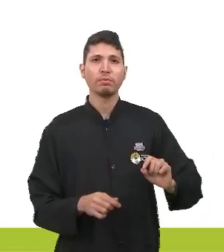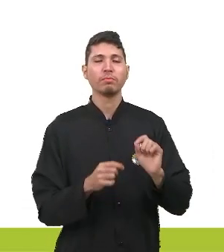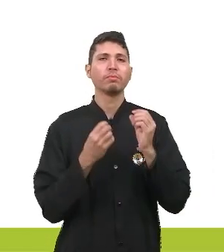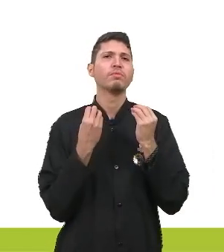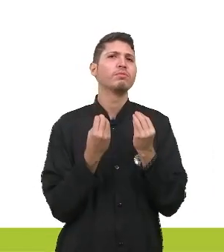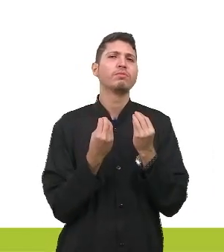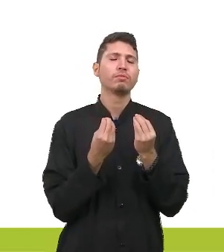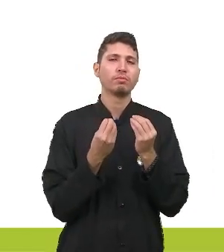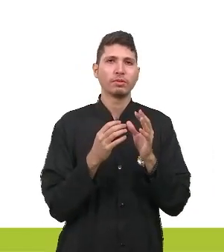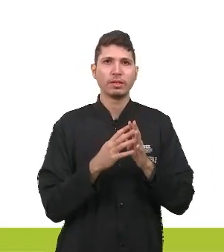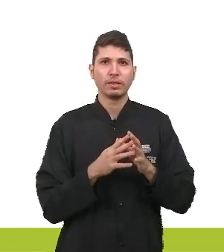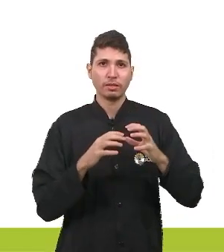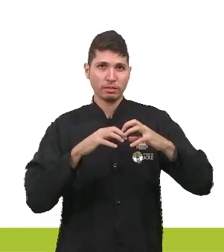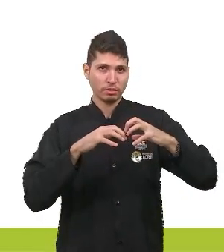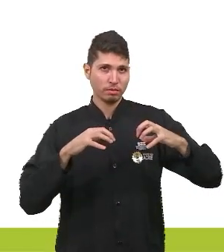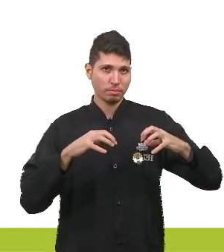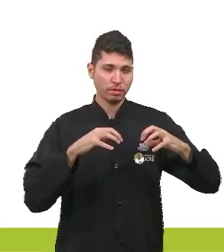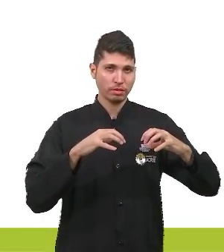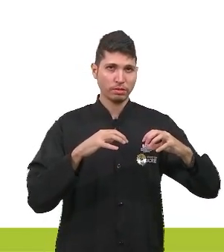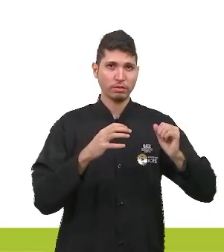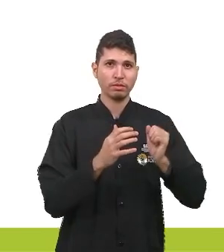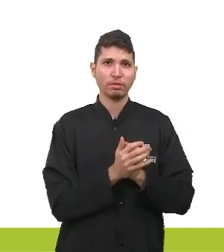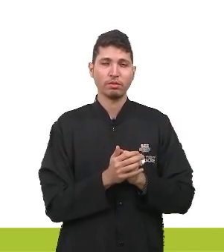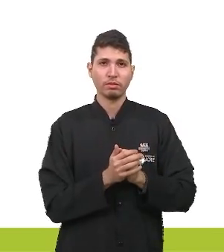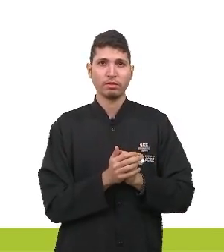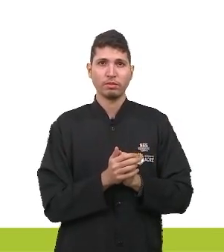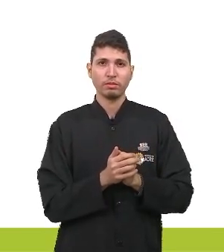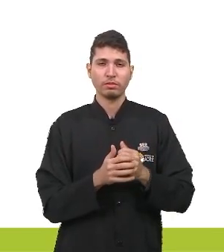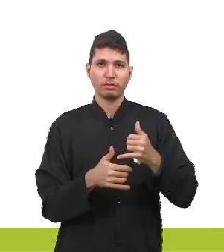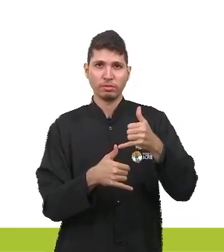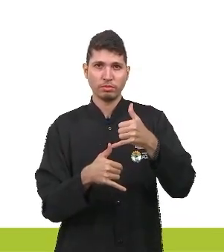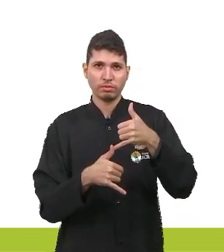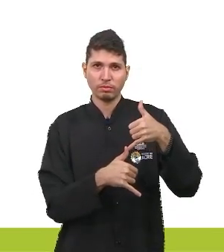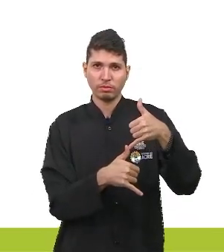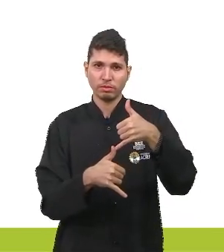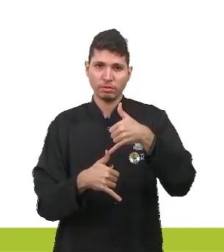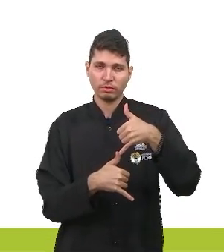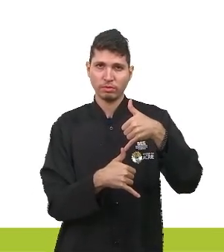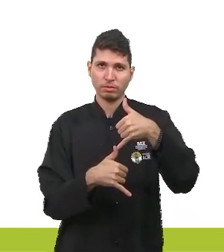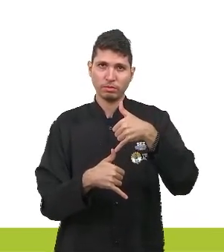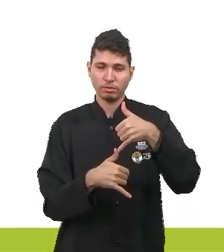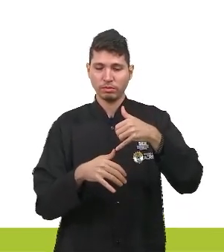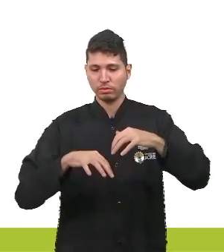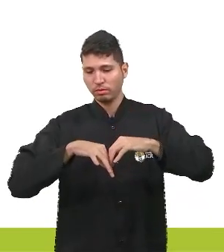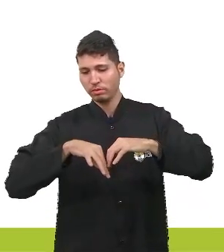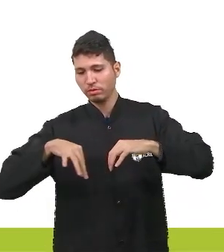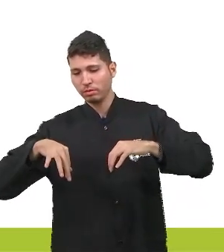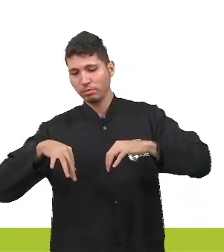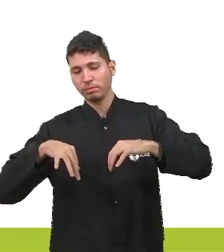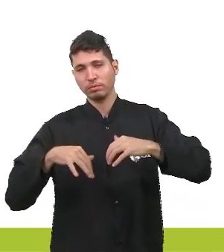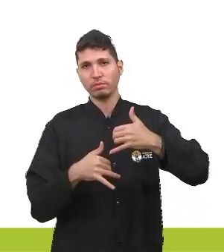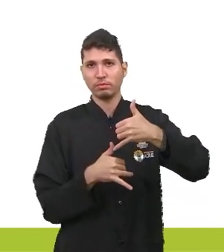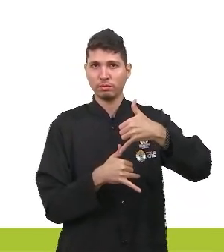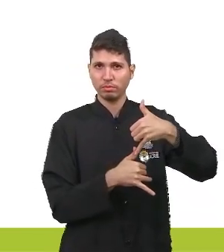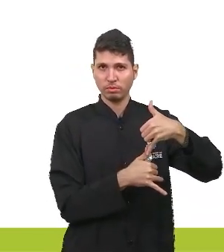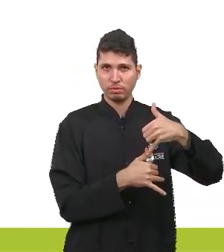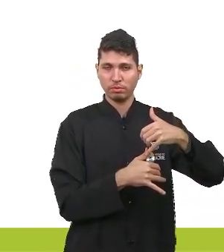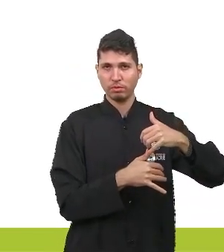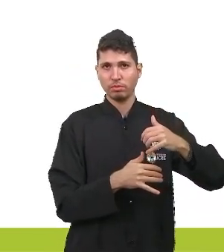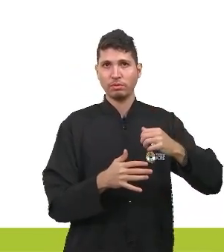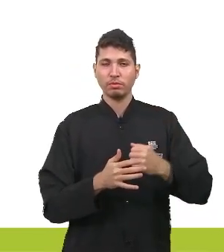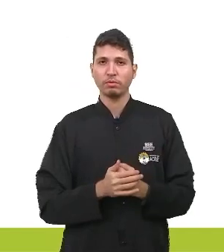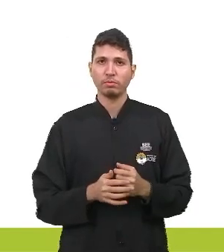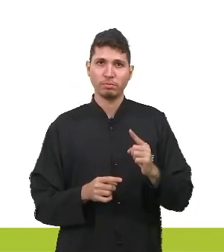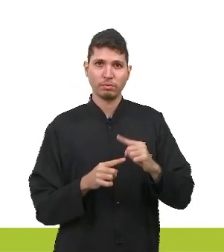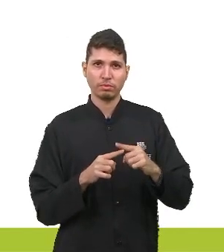separar a gordura do resto dos alimentos. Porque a gordura só vai ser digerida lá